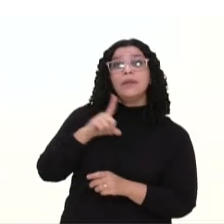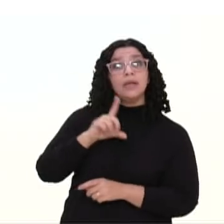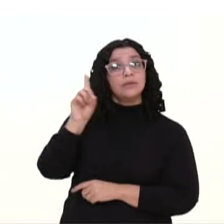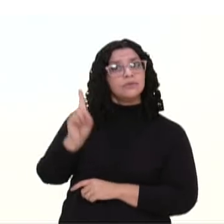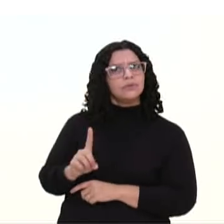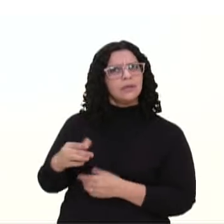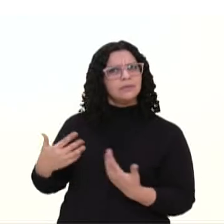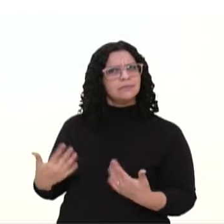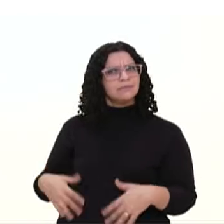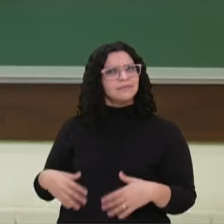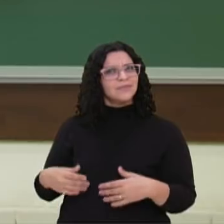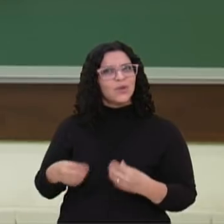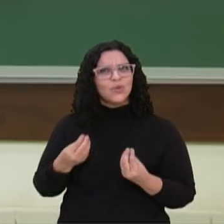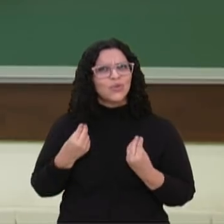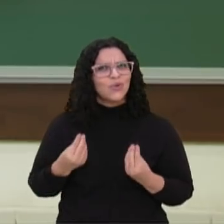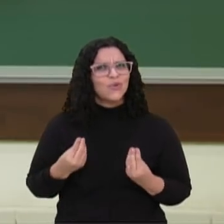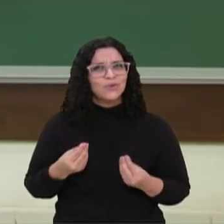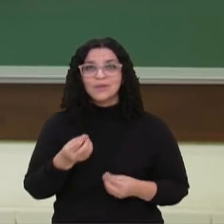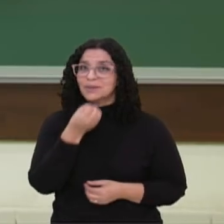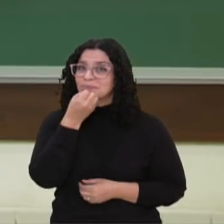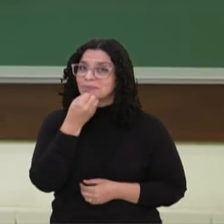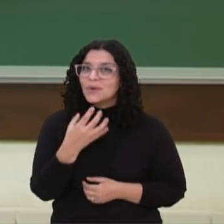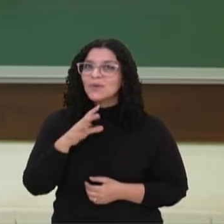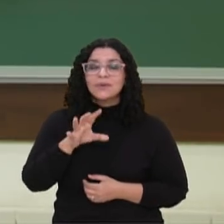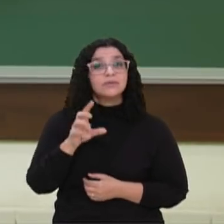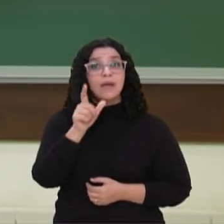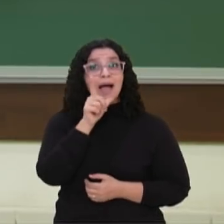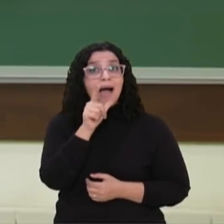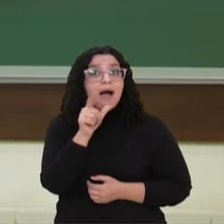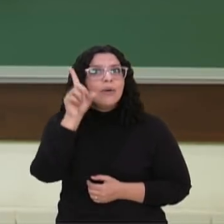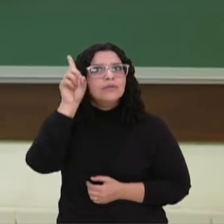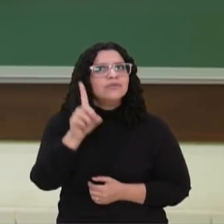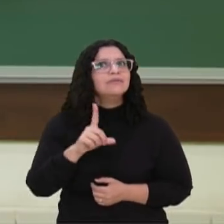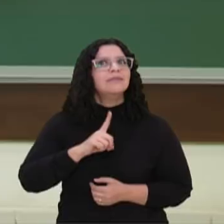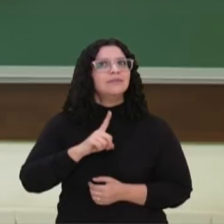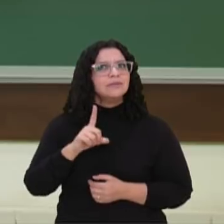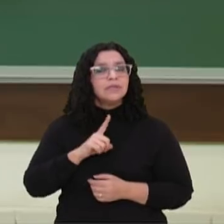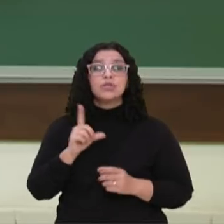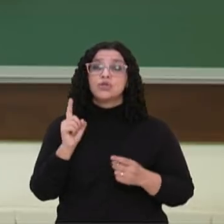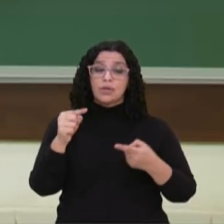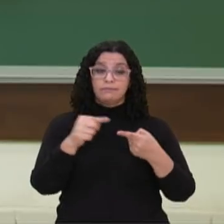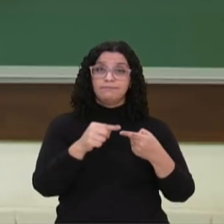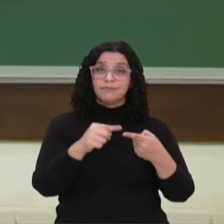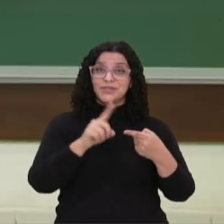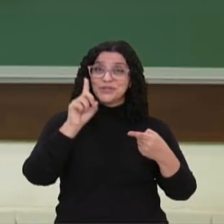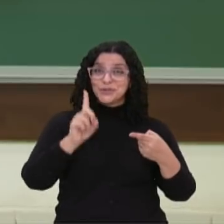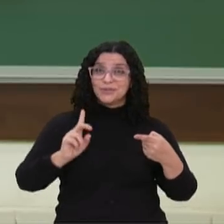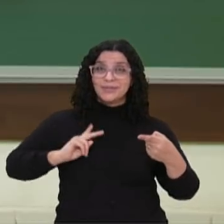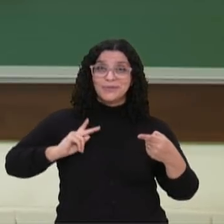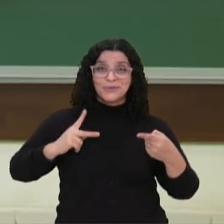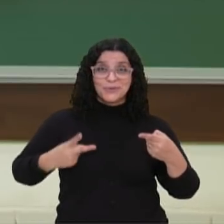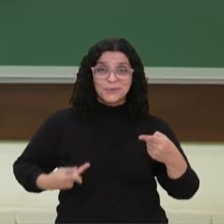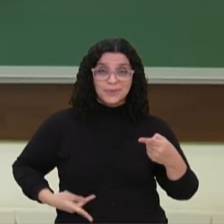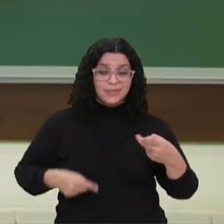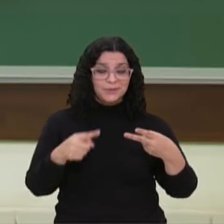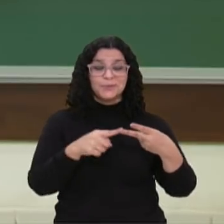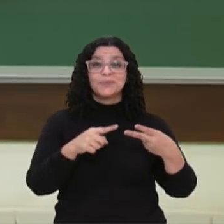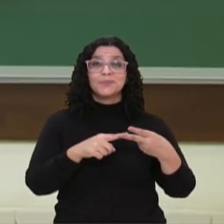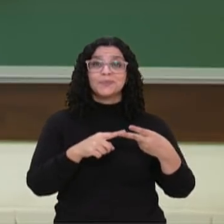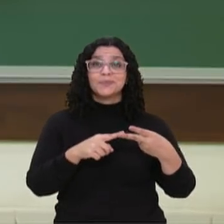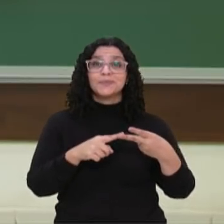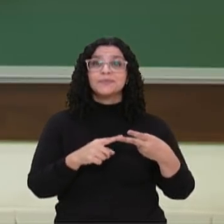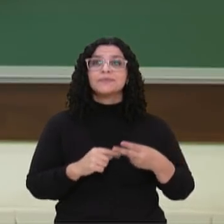tem direitos, muito bom isso. Então já verificamos ali os direitos do